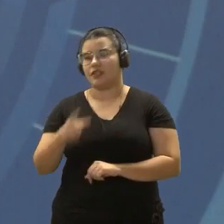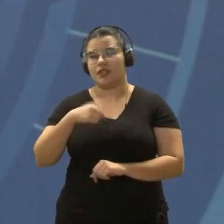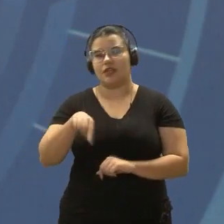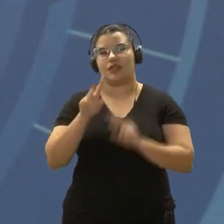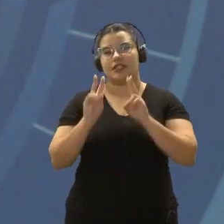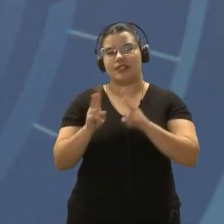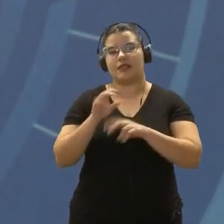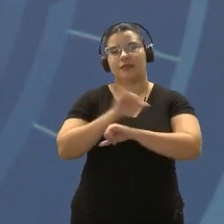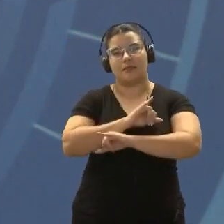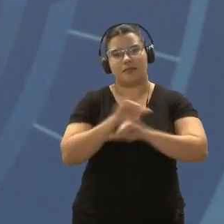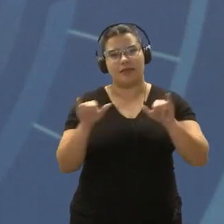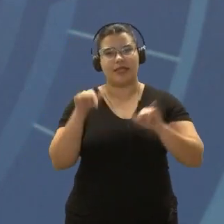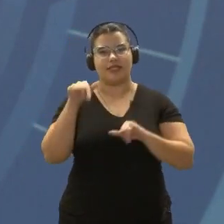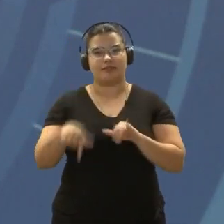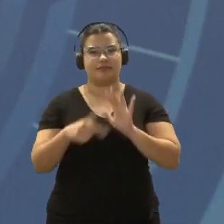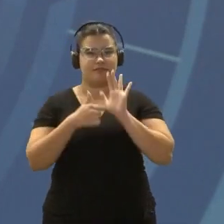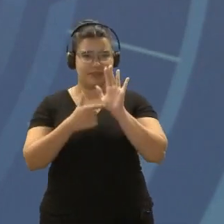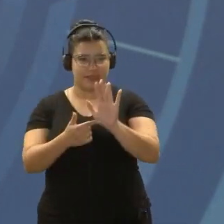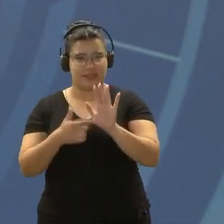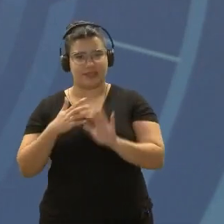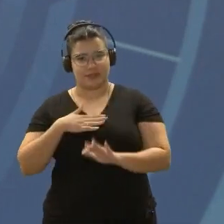minhas apresentações